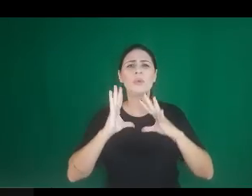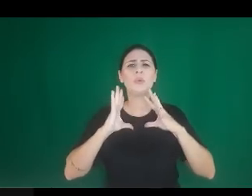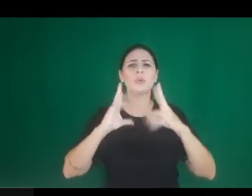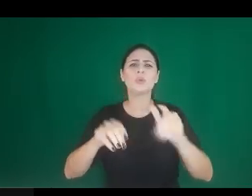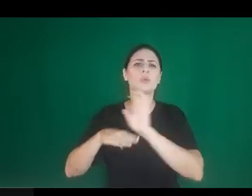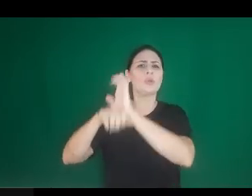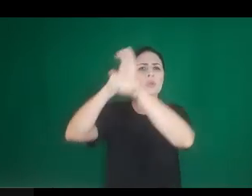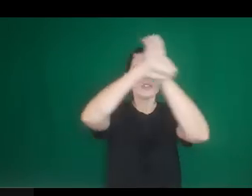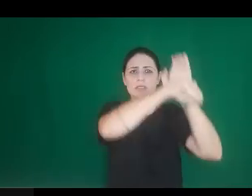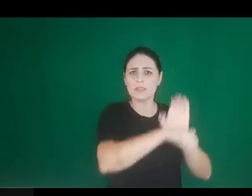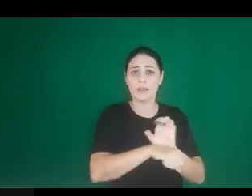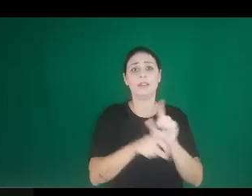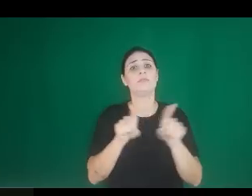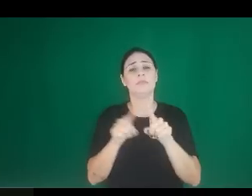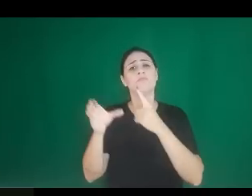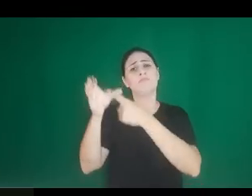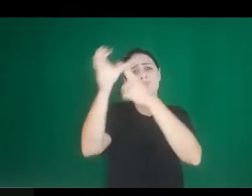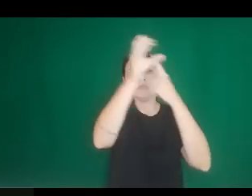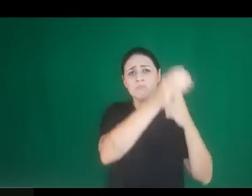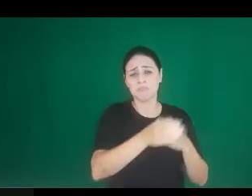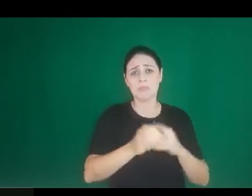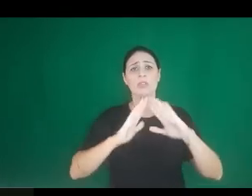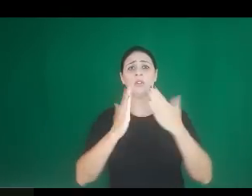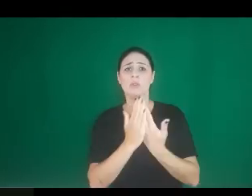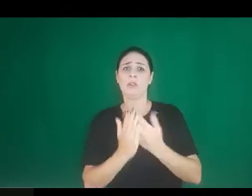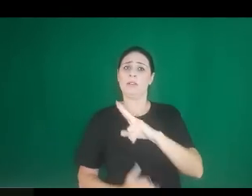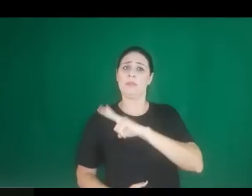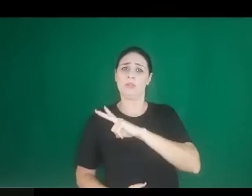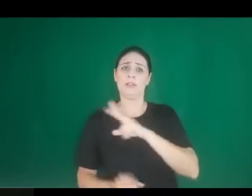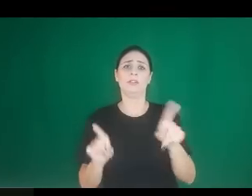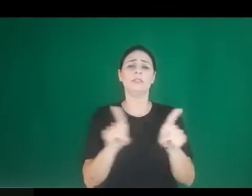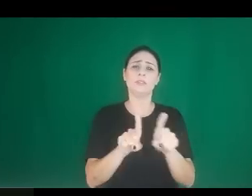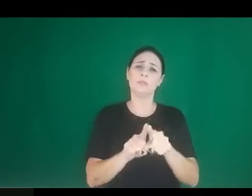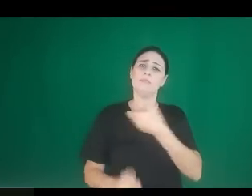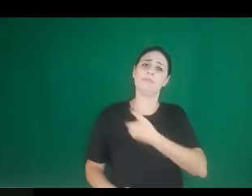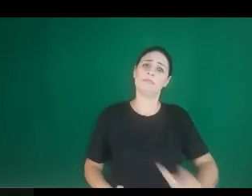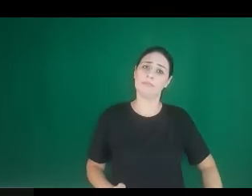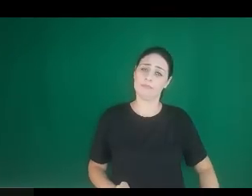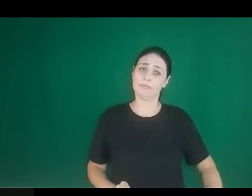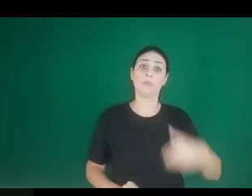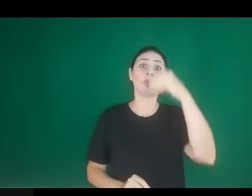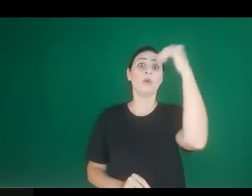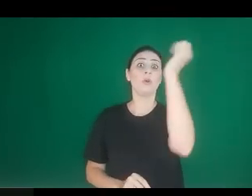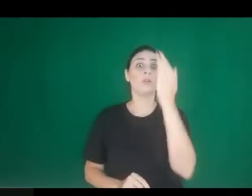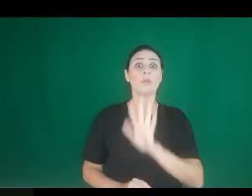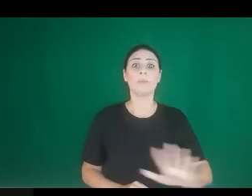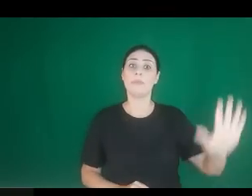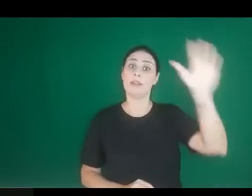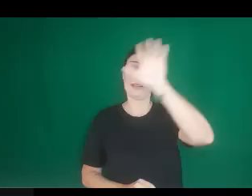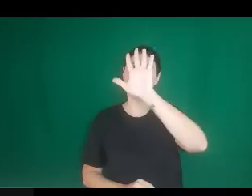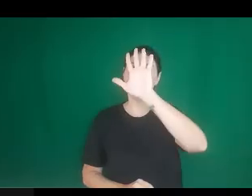por todos os estados e municípios de escolas públicas e particulares do país. Então, ele é uma